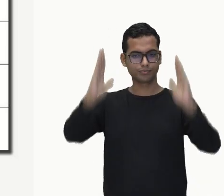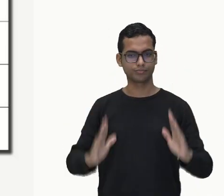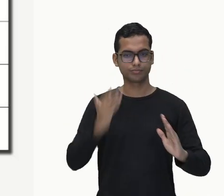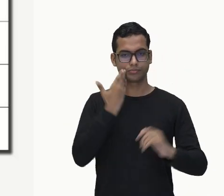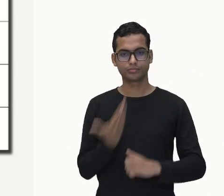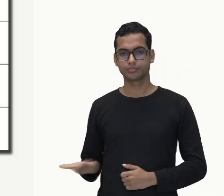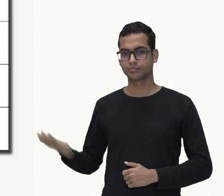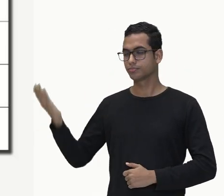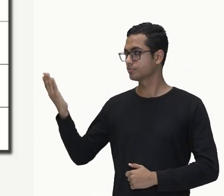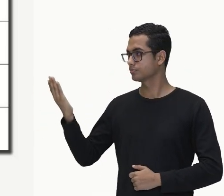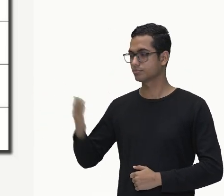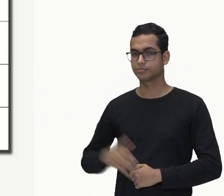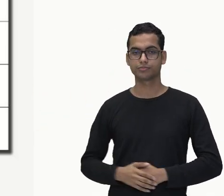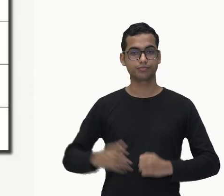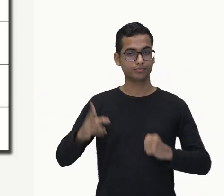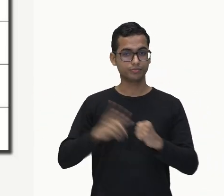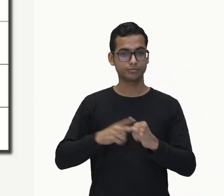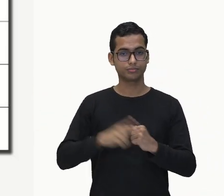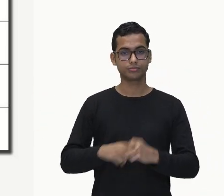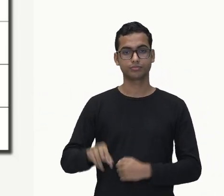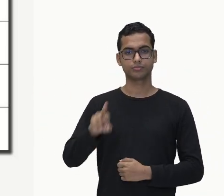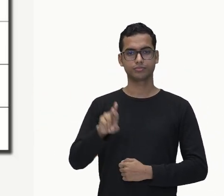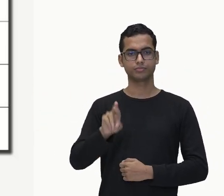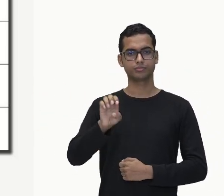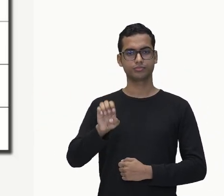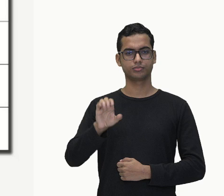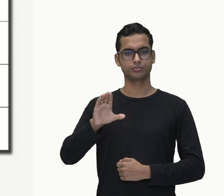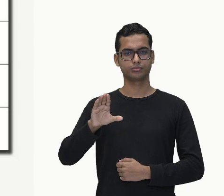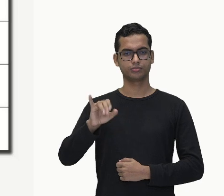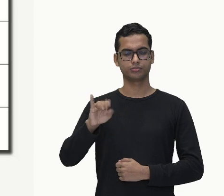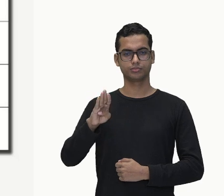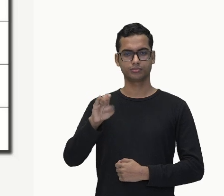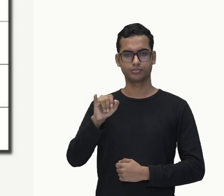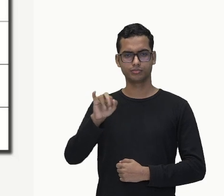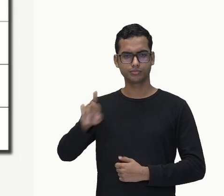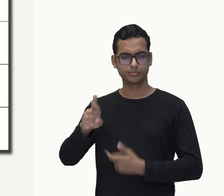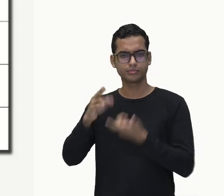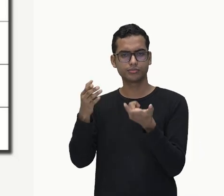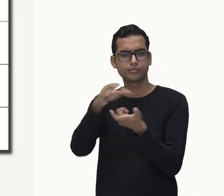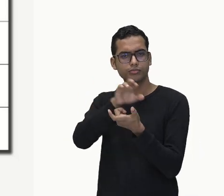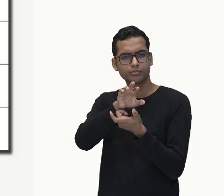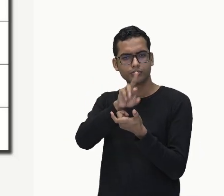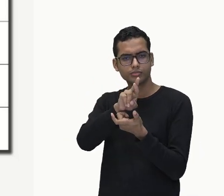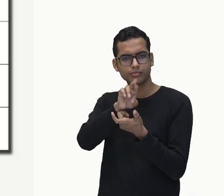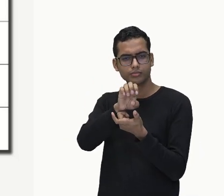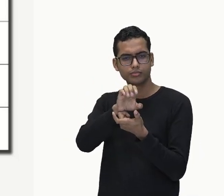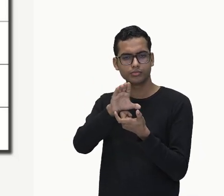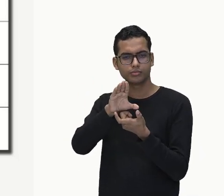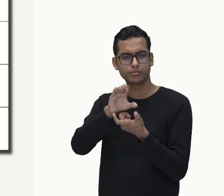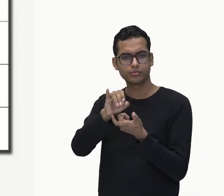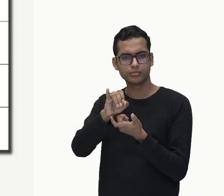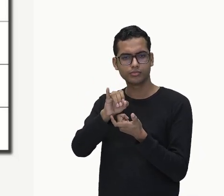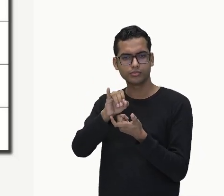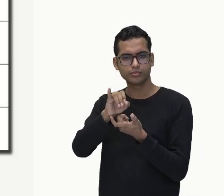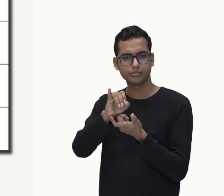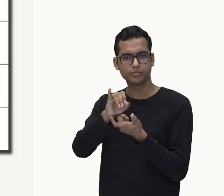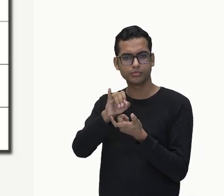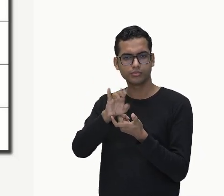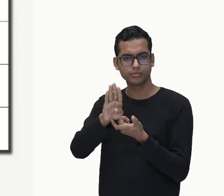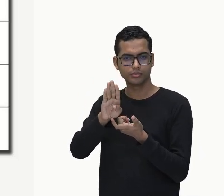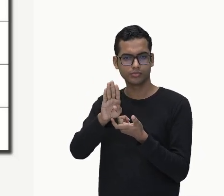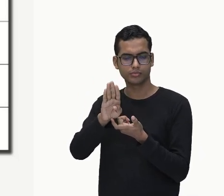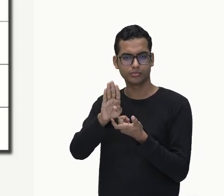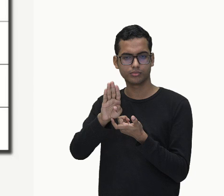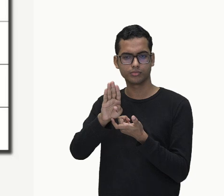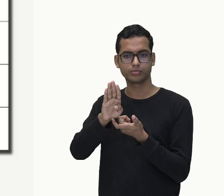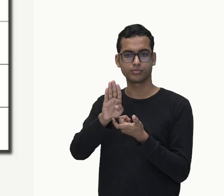receber. Tirando a terminação, qual é a raiz do verbo? Recebe. Começa no R e termina no B. Está aqui, ó.